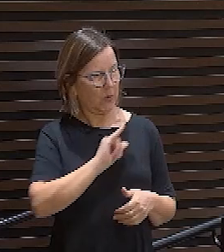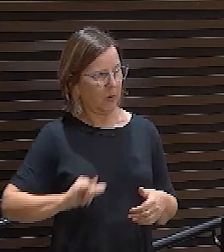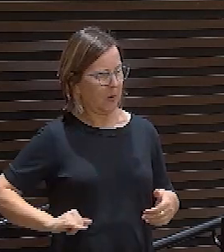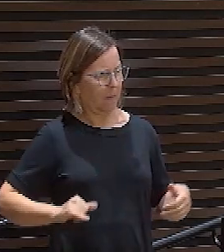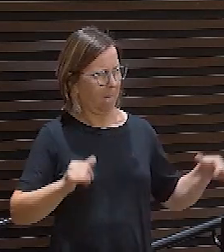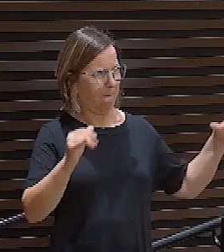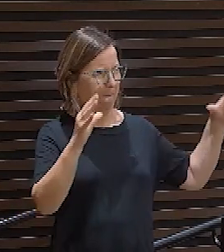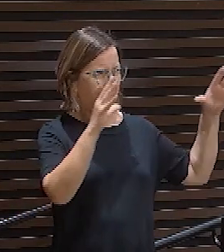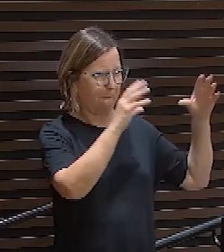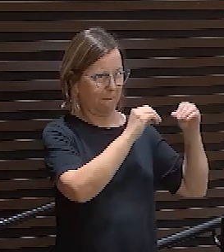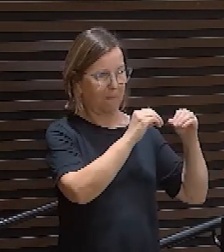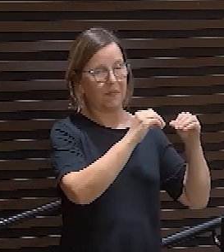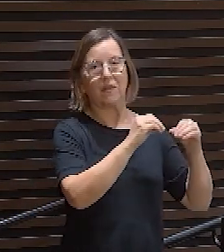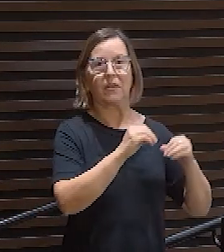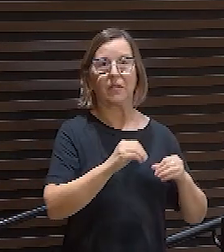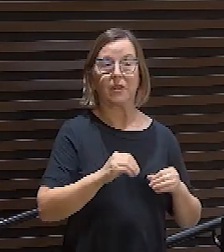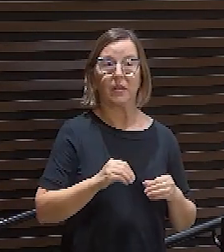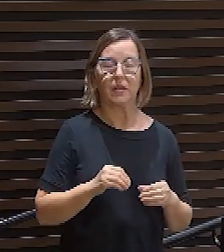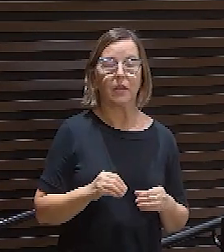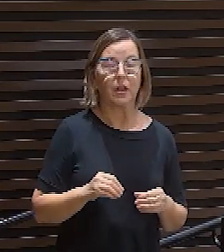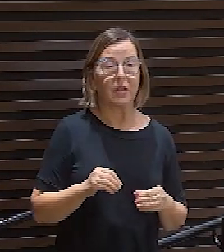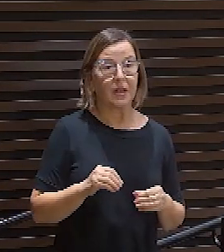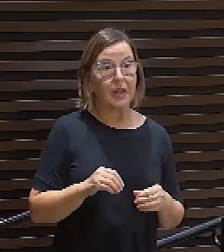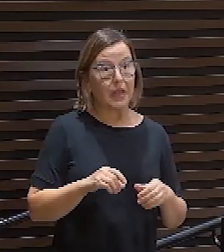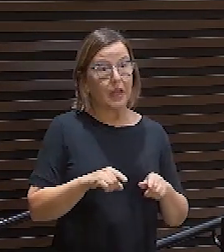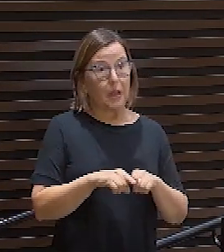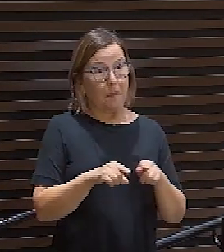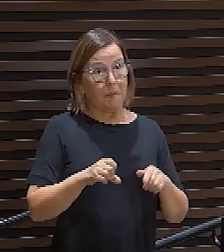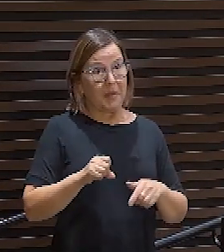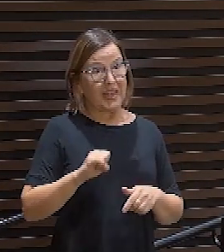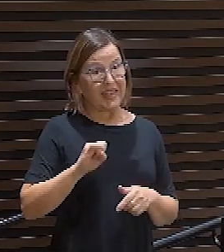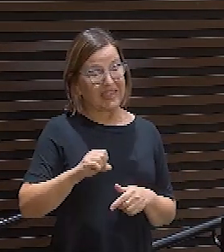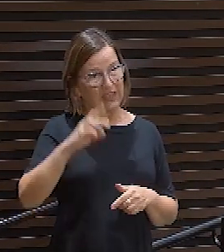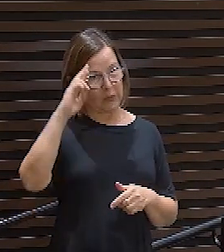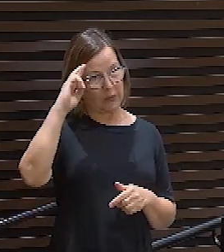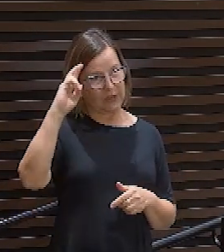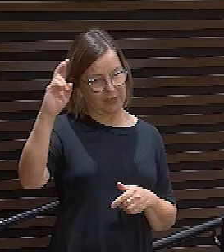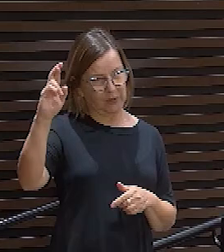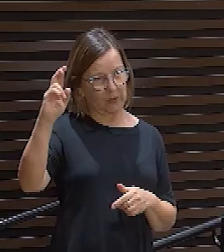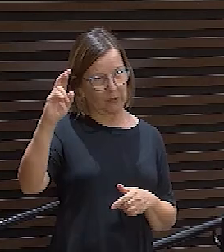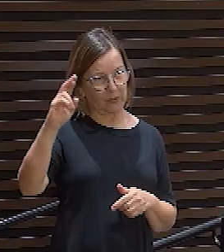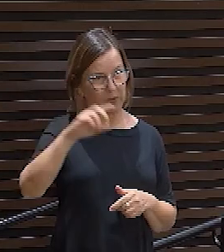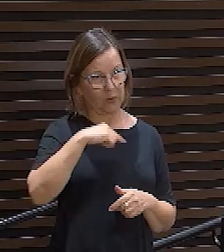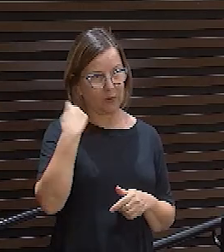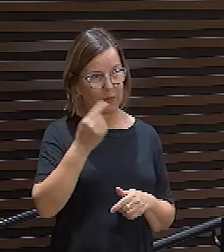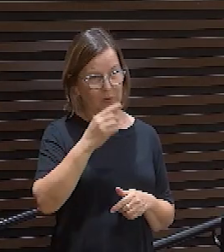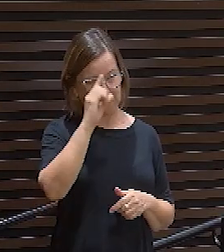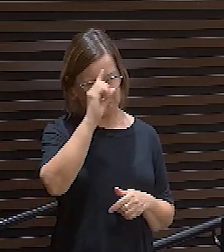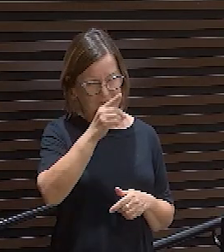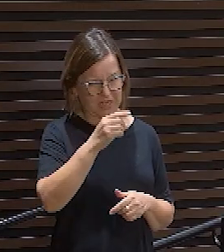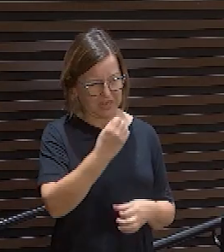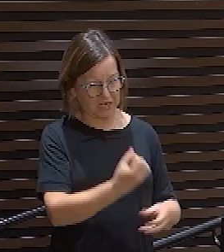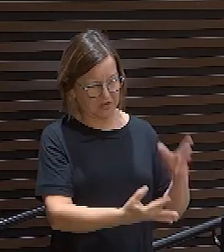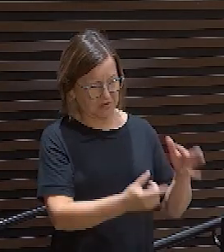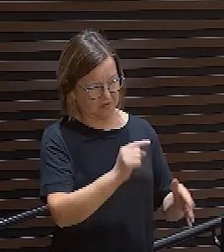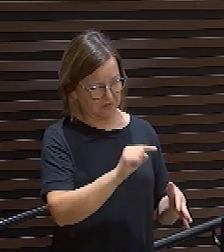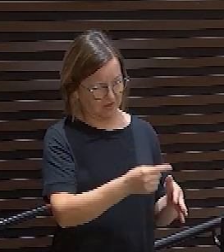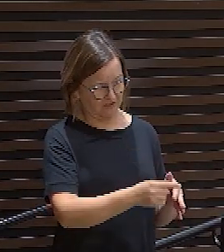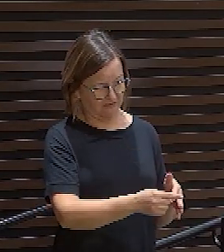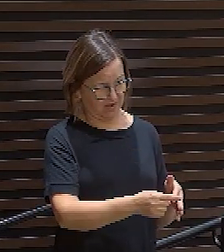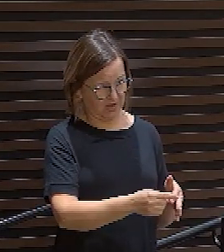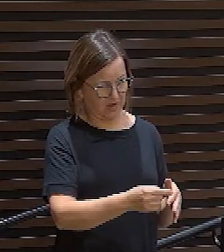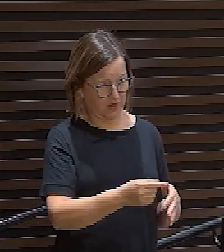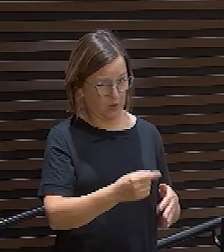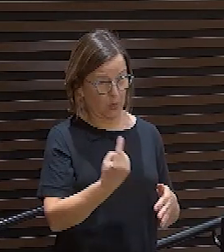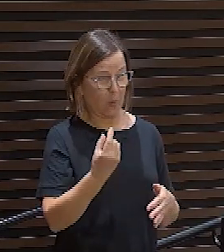se o Senhor nos mandasse para o inferno por 1 milhão de anos, isso já seria uma demonstração gigantesca da tua graça. Se ele nos mandasse por